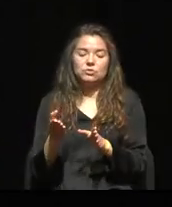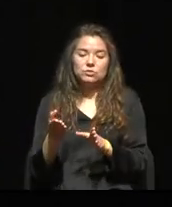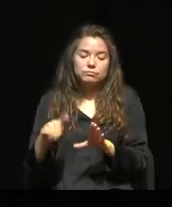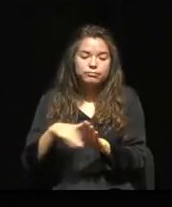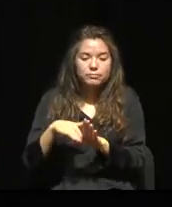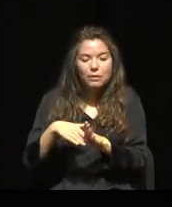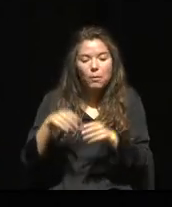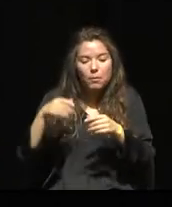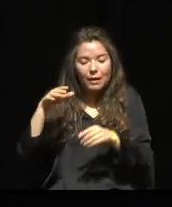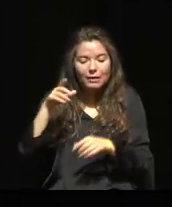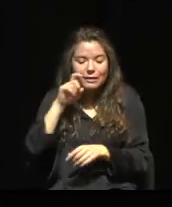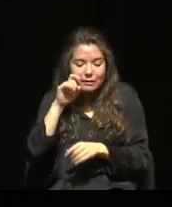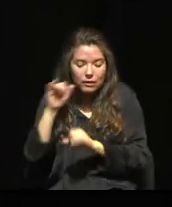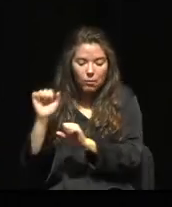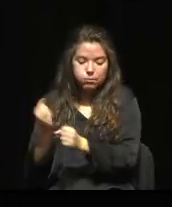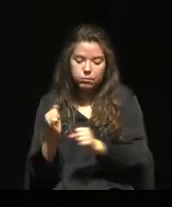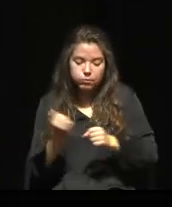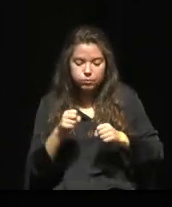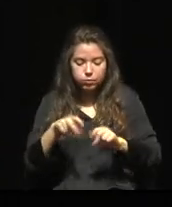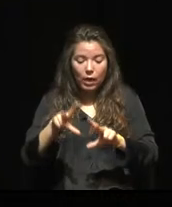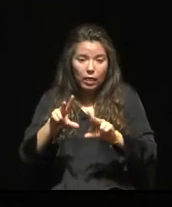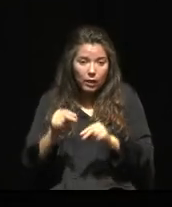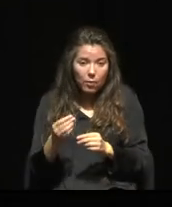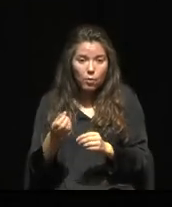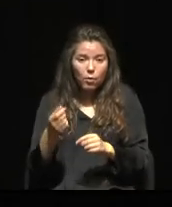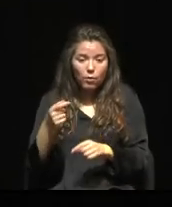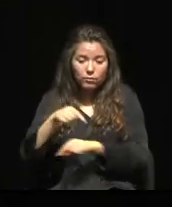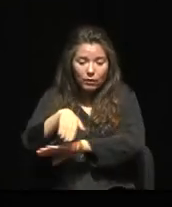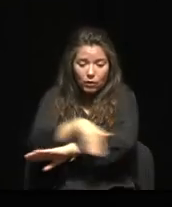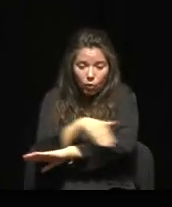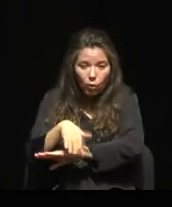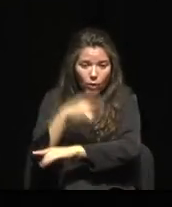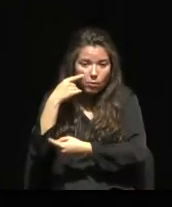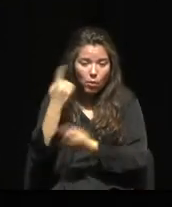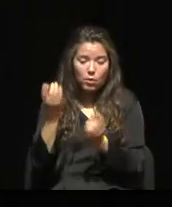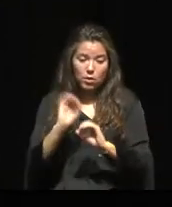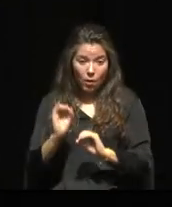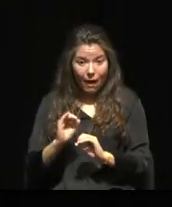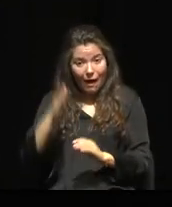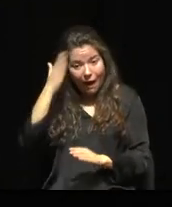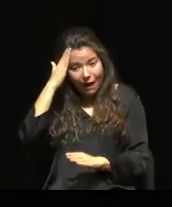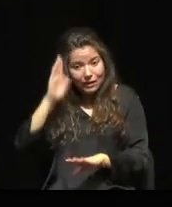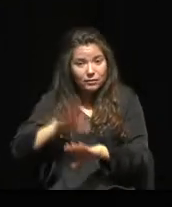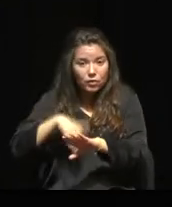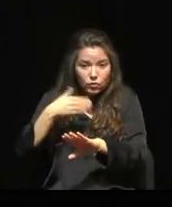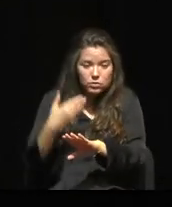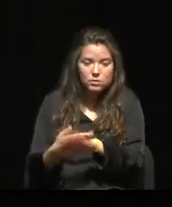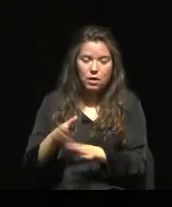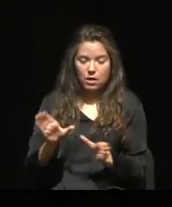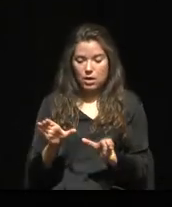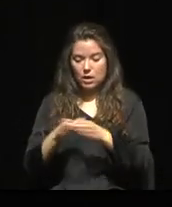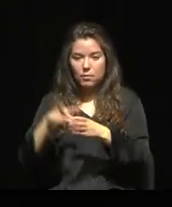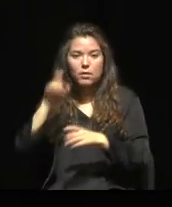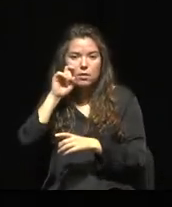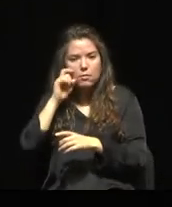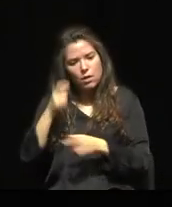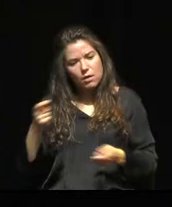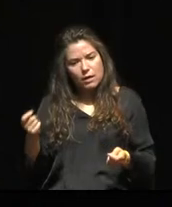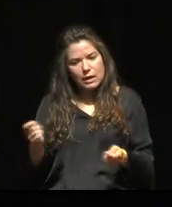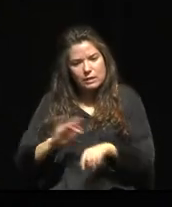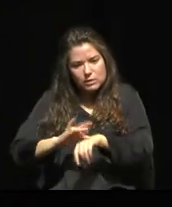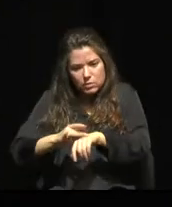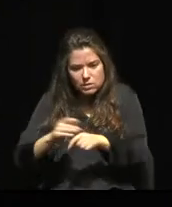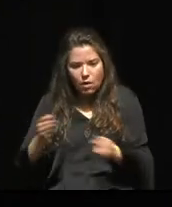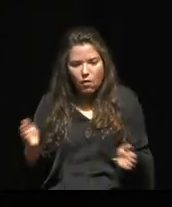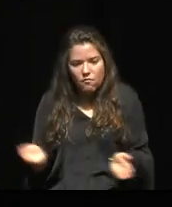para garantir a limpeza do espaço público parece-nos ser necessário reforçar As equipas de limpeza e lançar fortes campanhas de